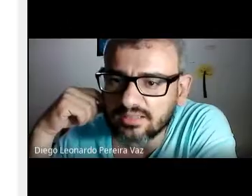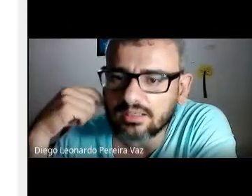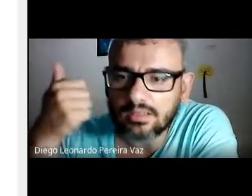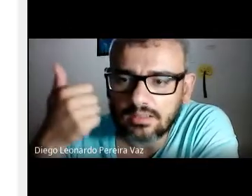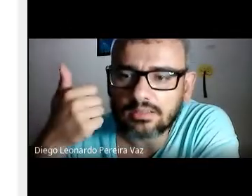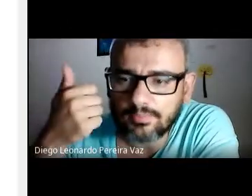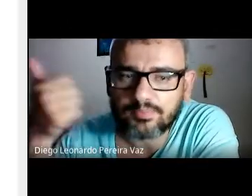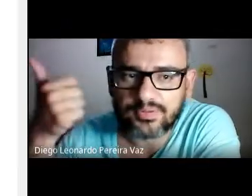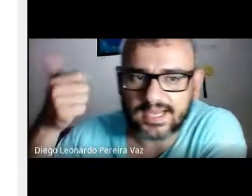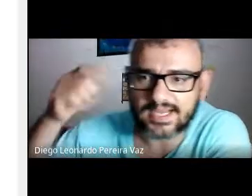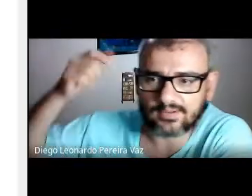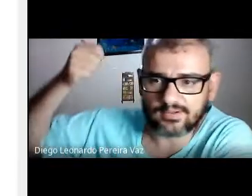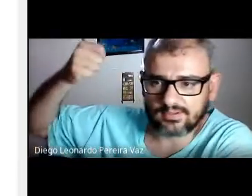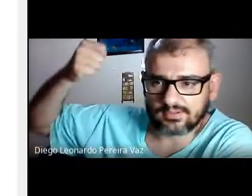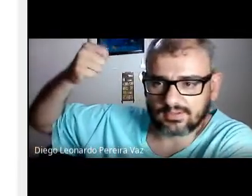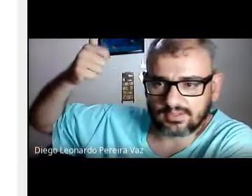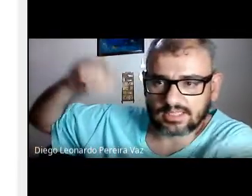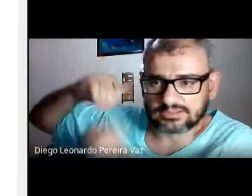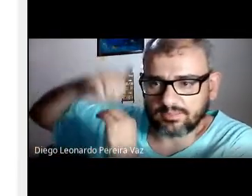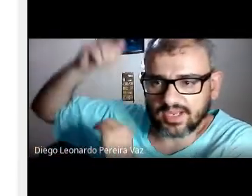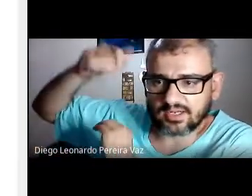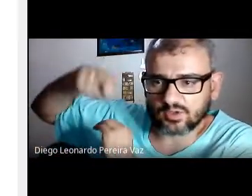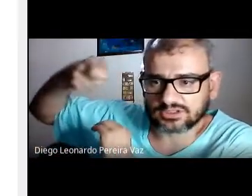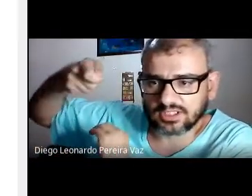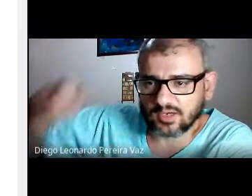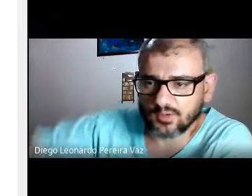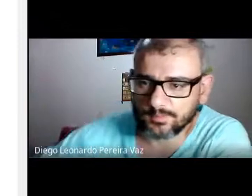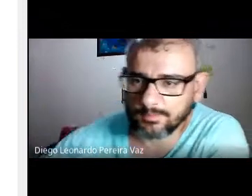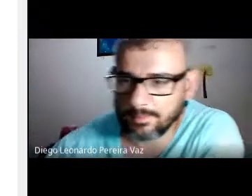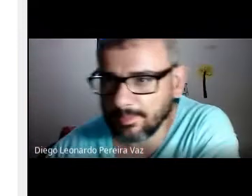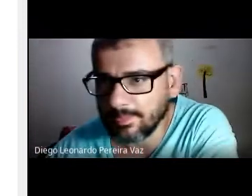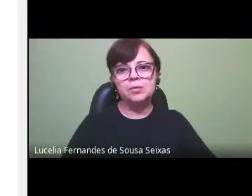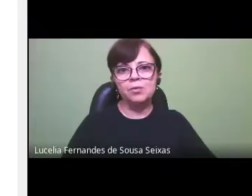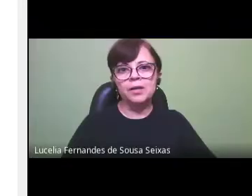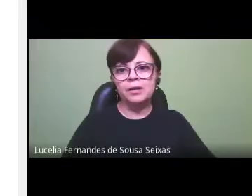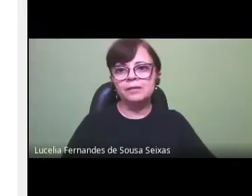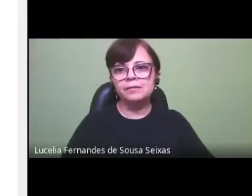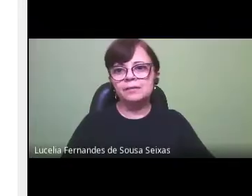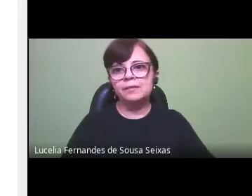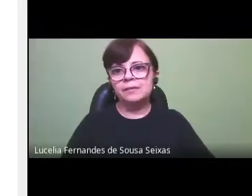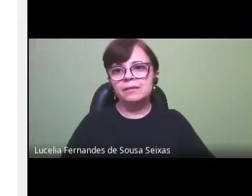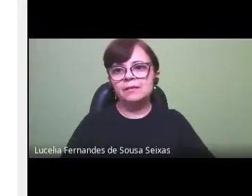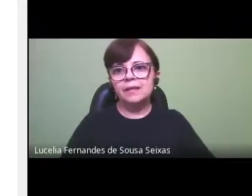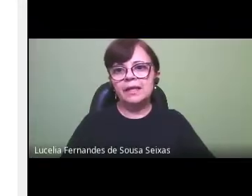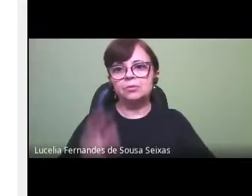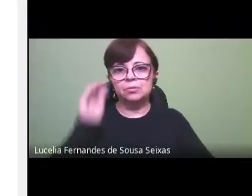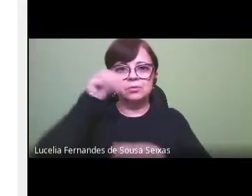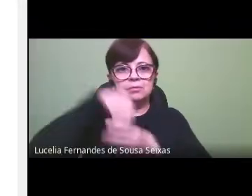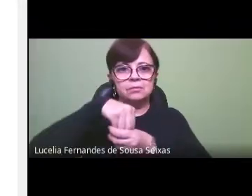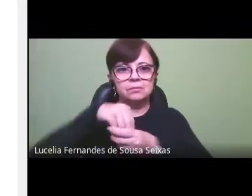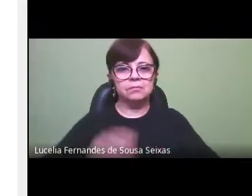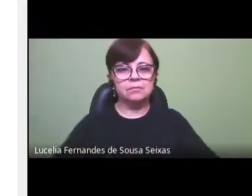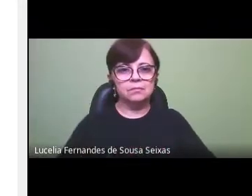Olha, primeiro. Primeiro sinal superior é